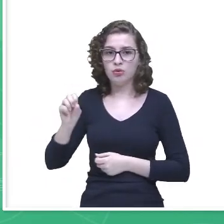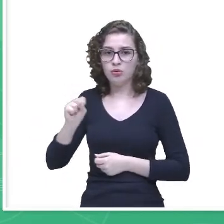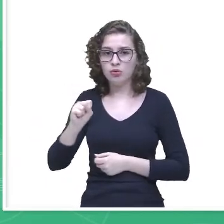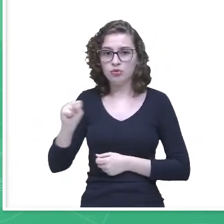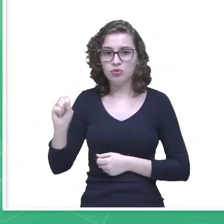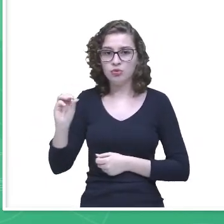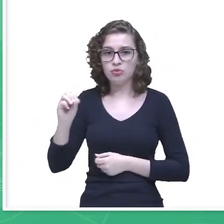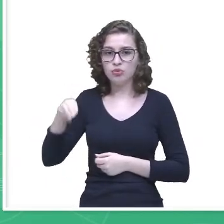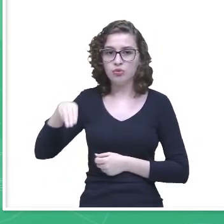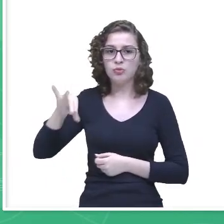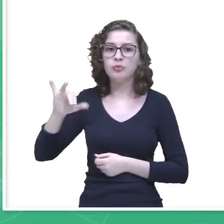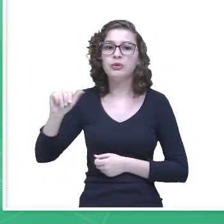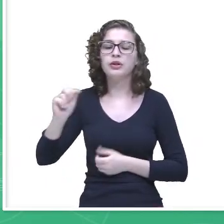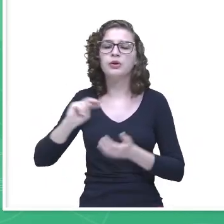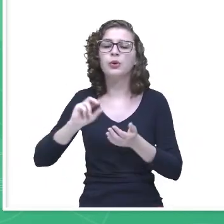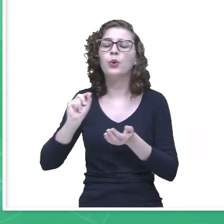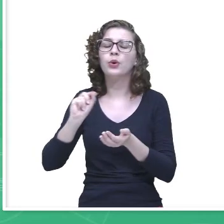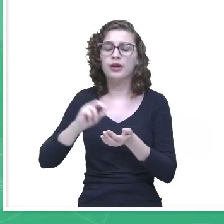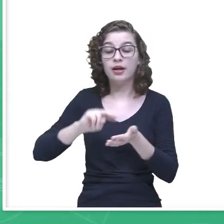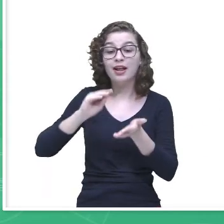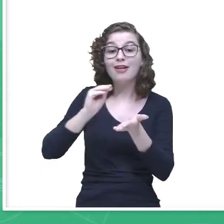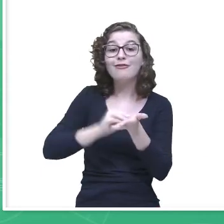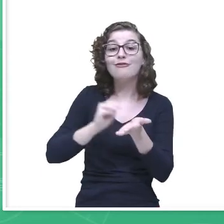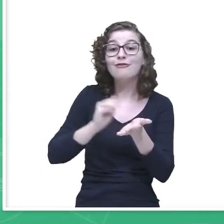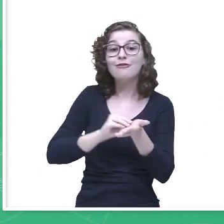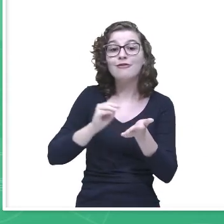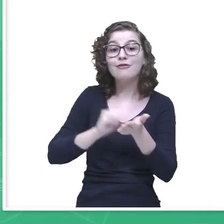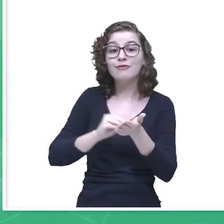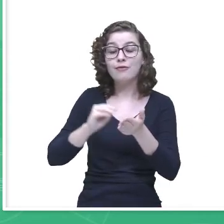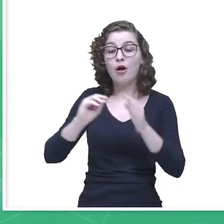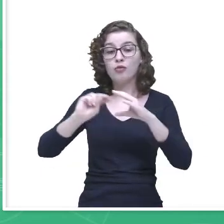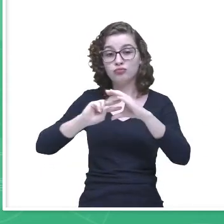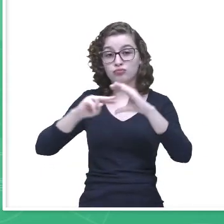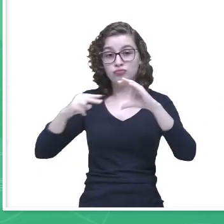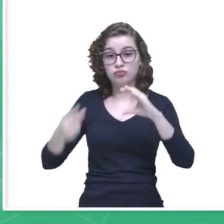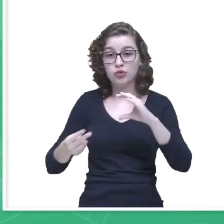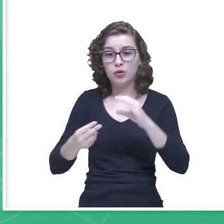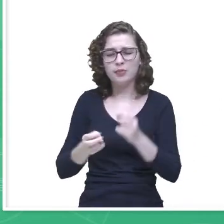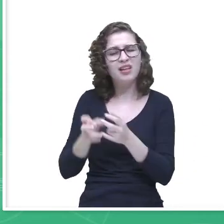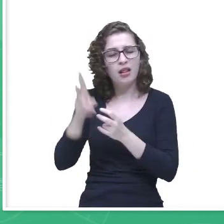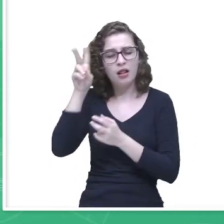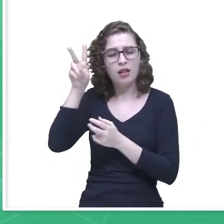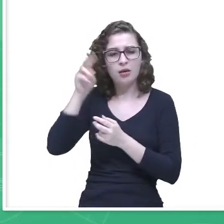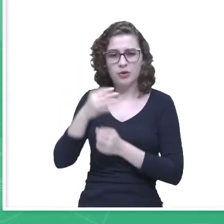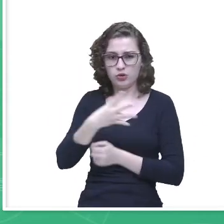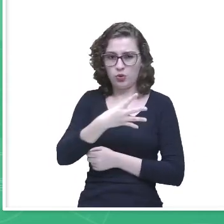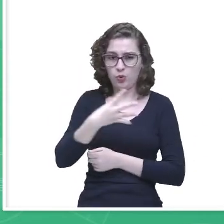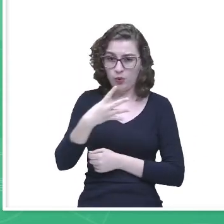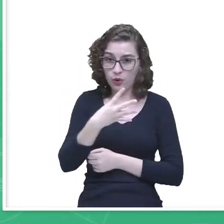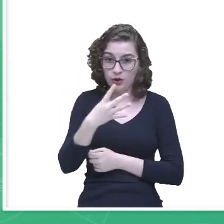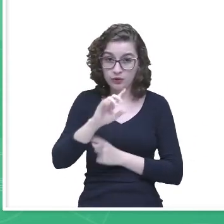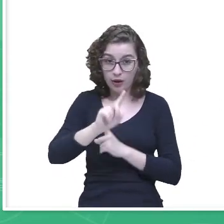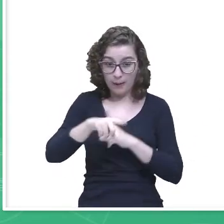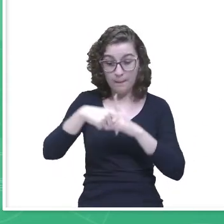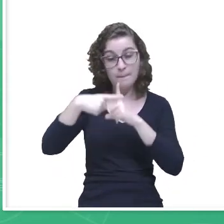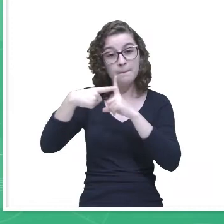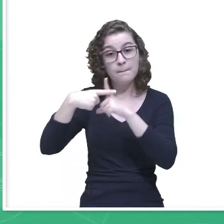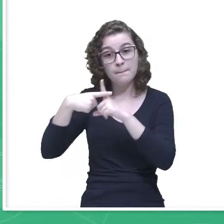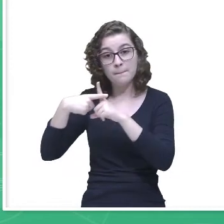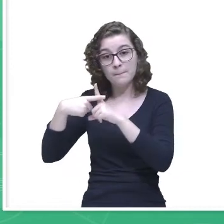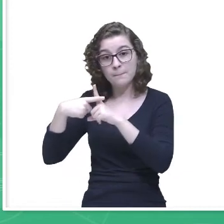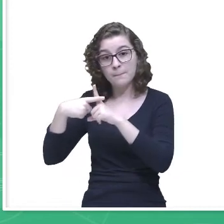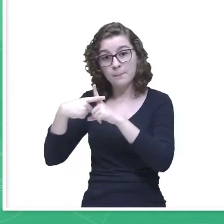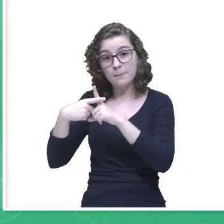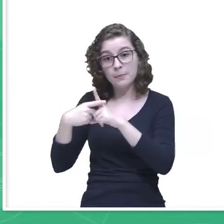de um cromossomo. Lembra que eu tenho 44 cromossomos, mas o último par de